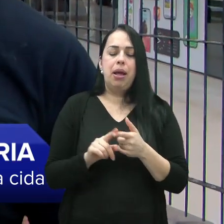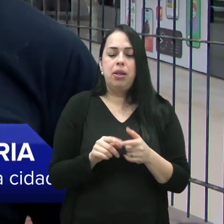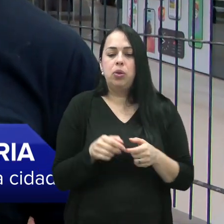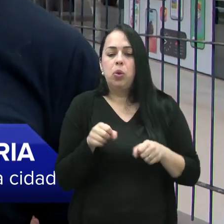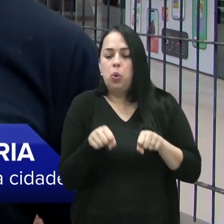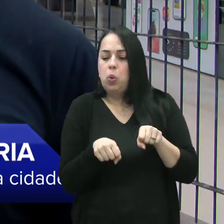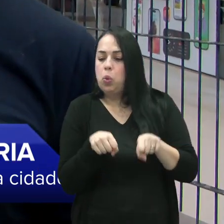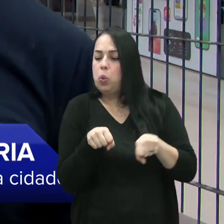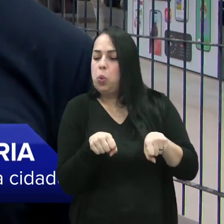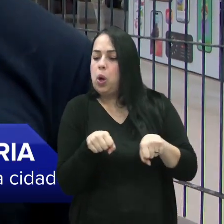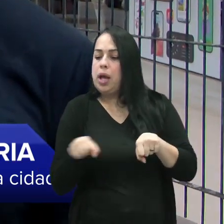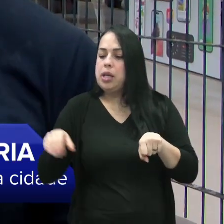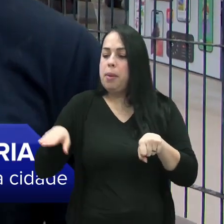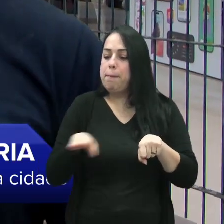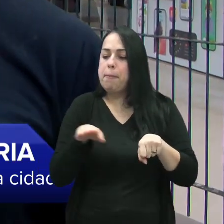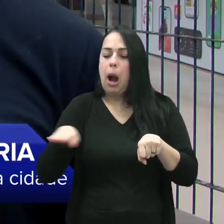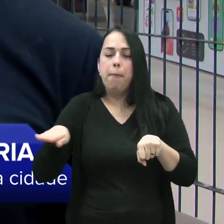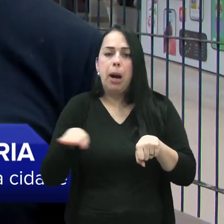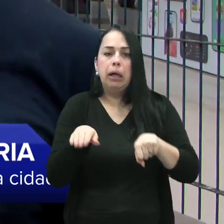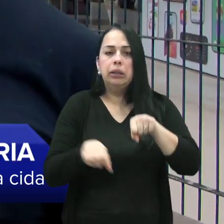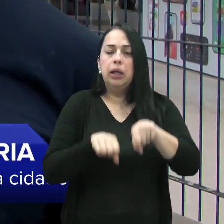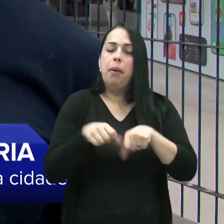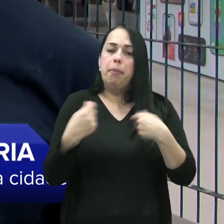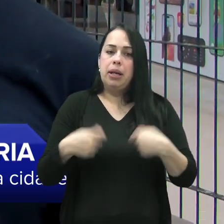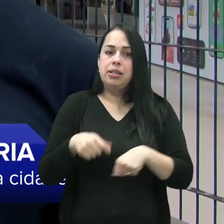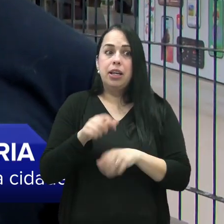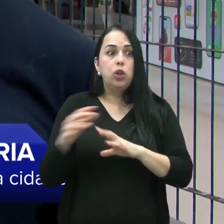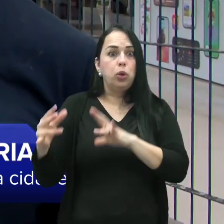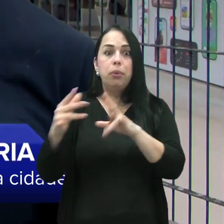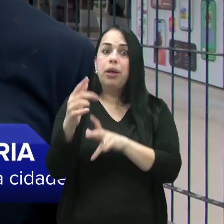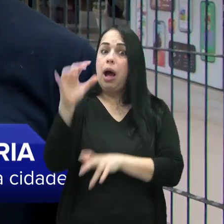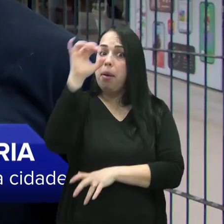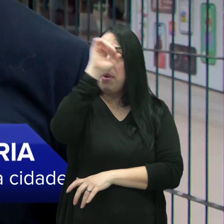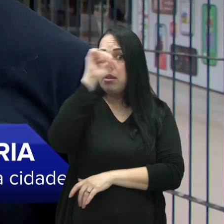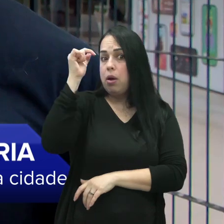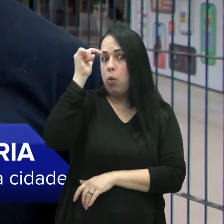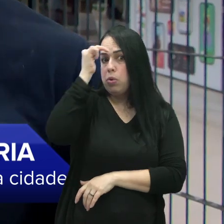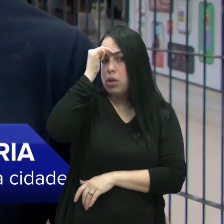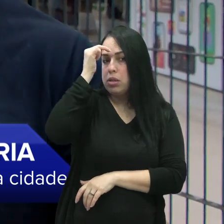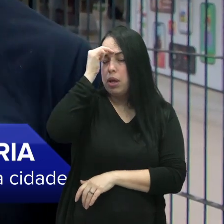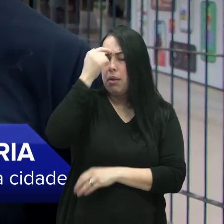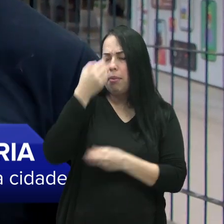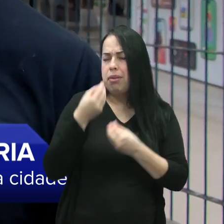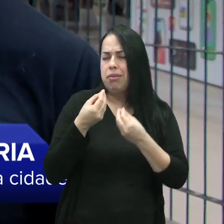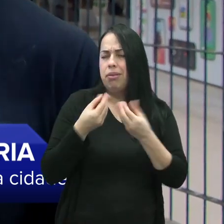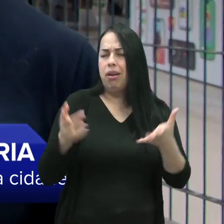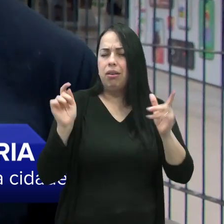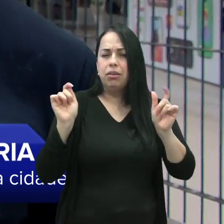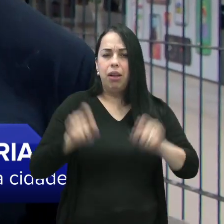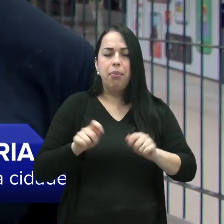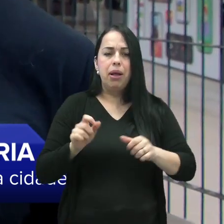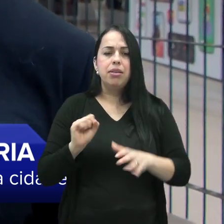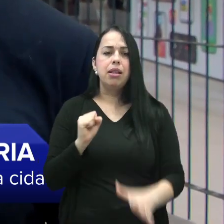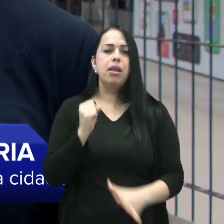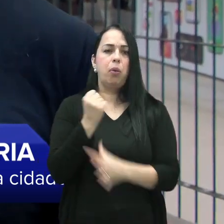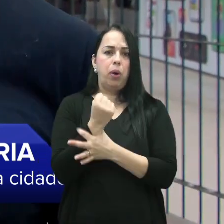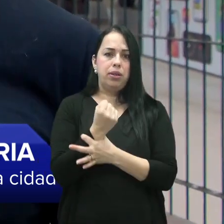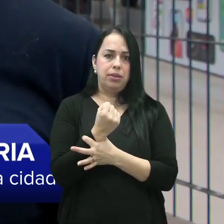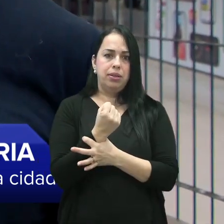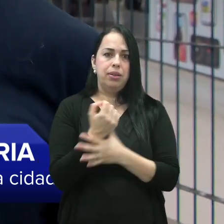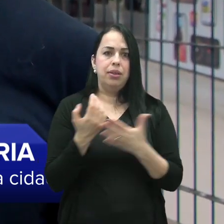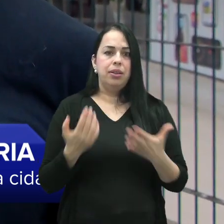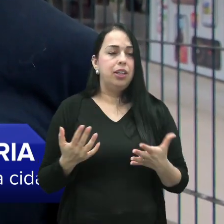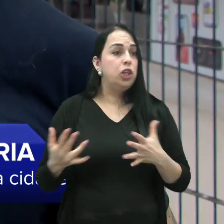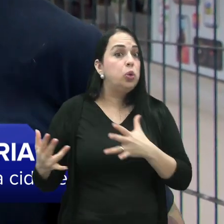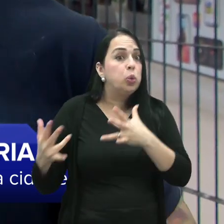compartilhamento do espaço público, tudo isso que tem que estar na consciência das pessoas para que você proporcione uma convivência harmônica e segura. Então, não dá